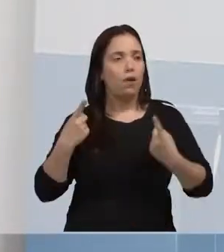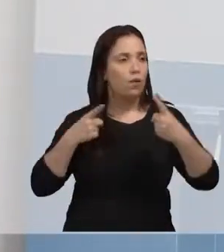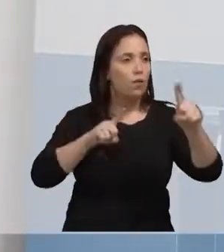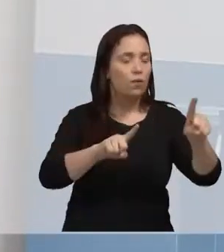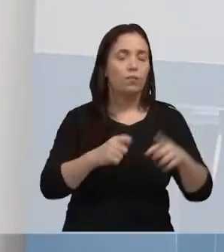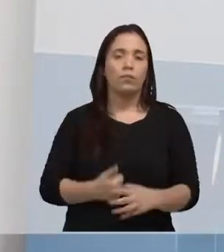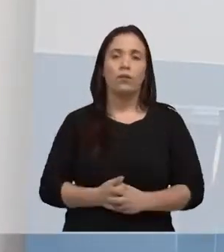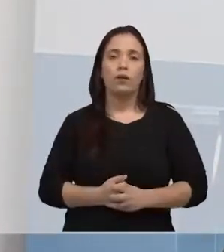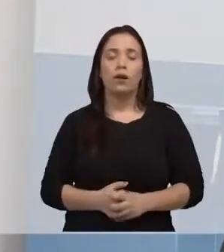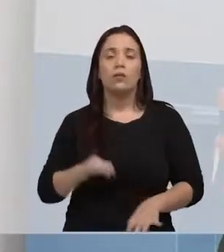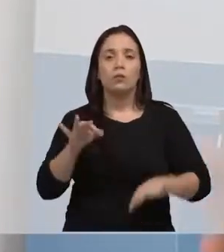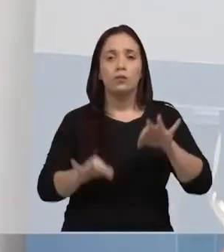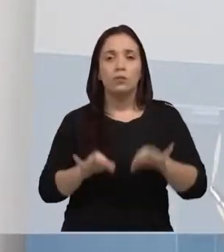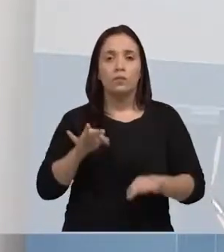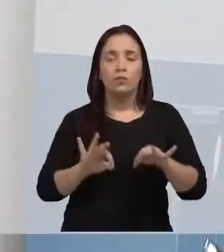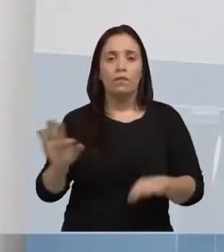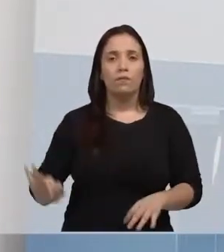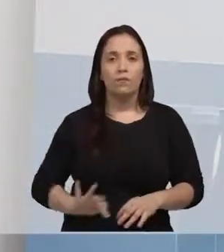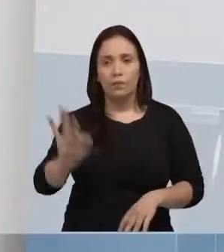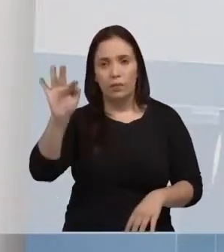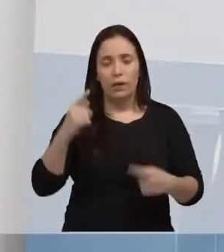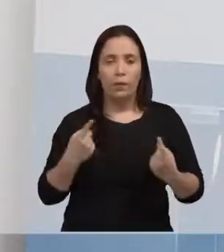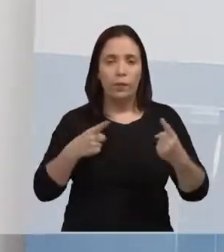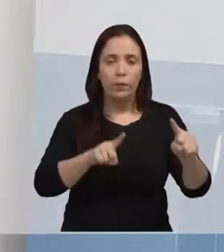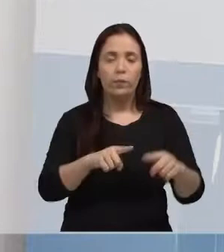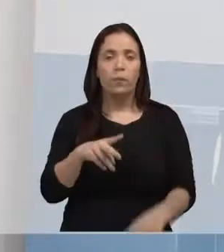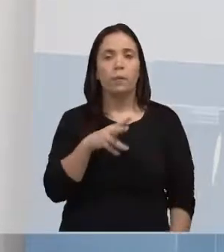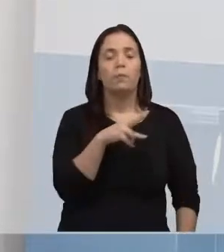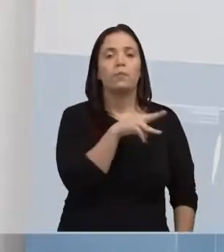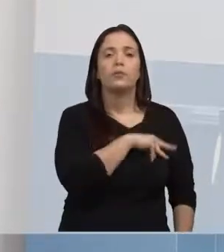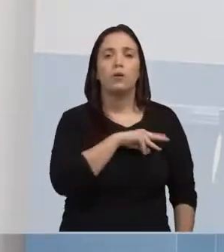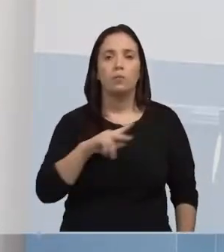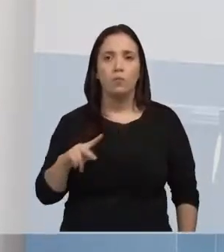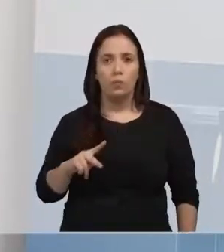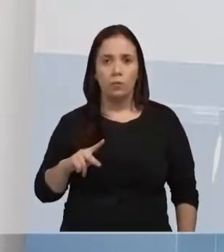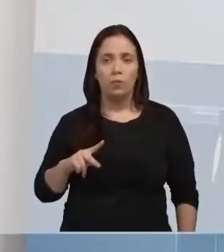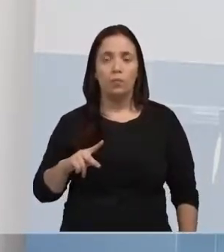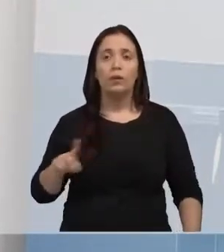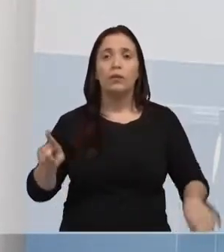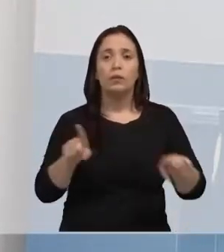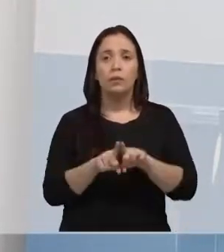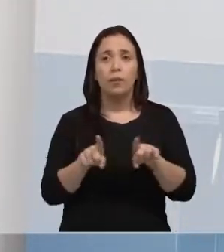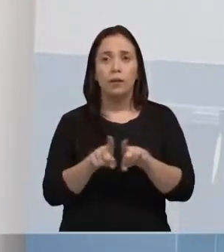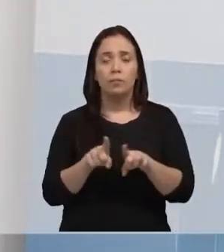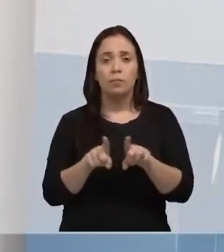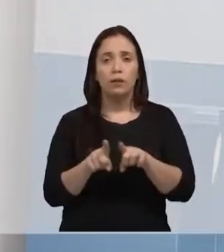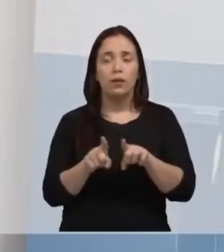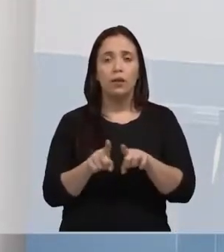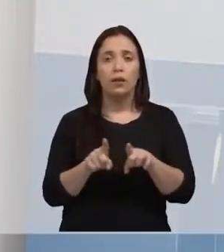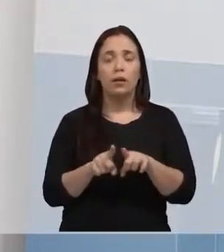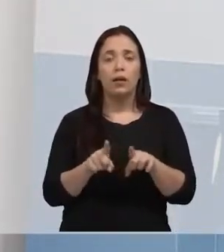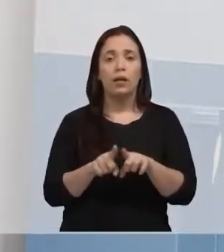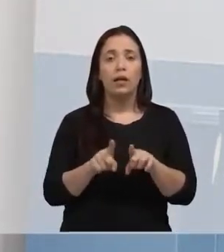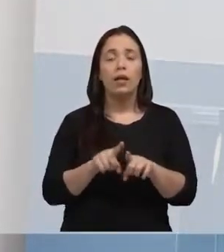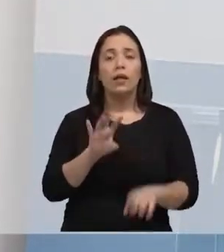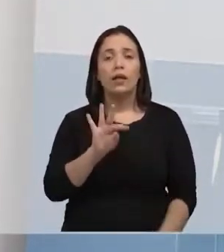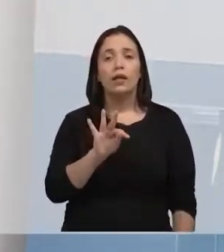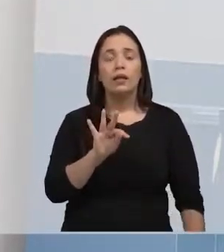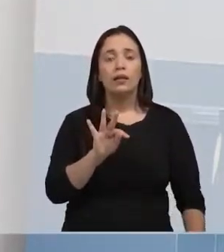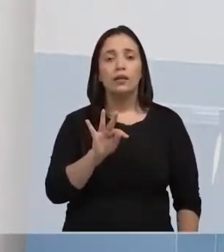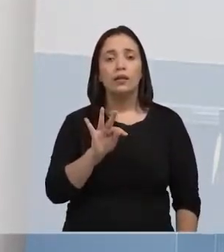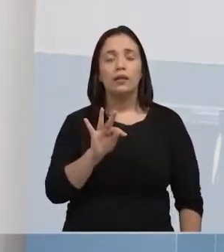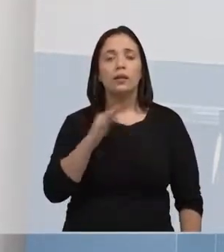enfrentamento contra a Justiça Federal, fez um enfrentamento contra o Ministério Público Federal, ele fez um enfrentamento contra os tribunais